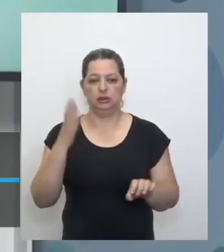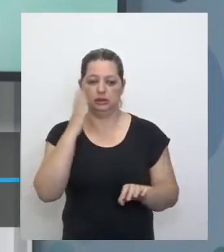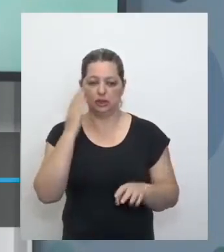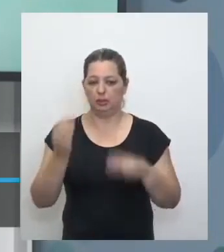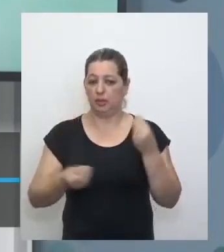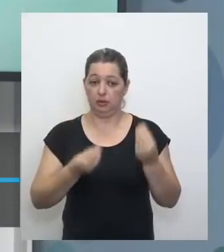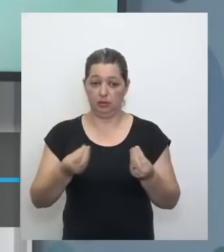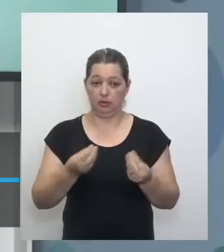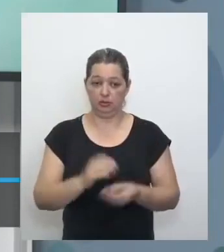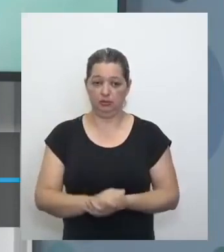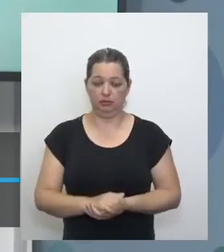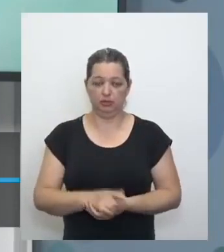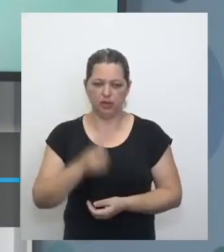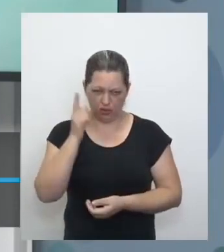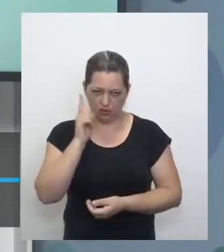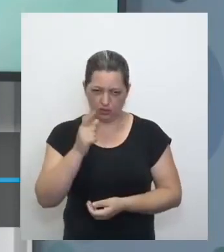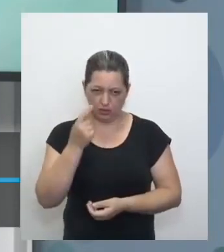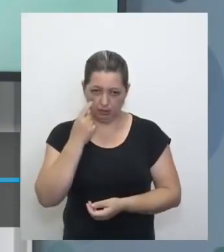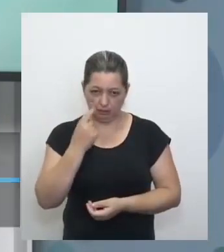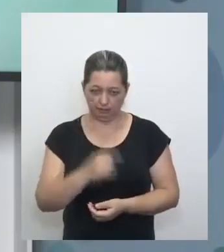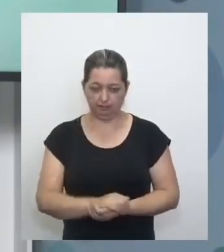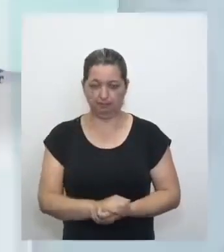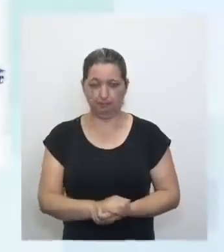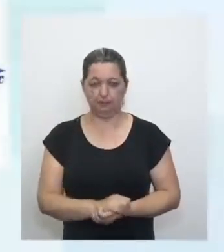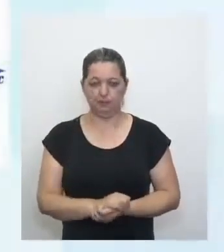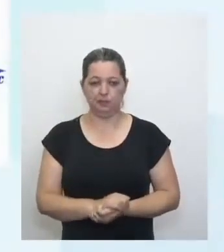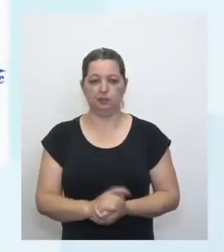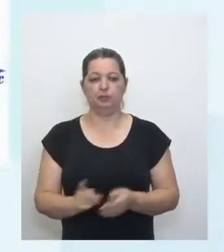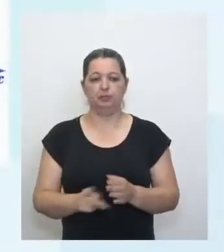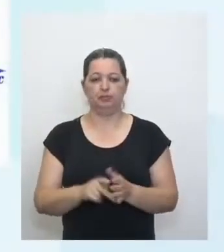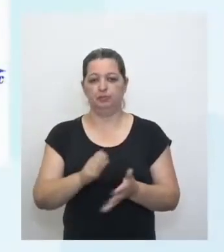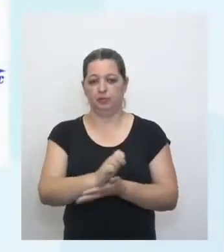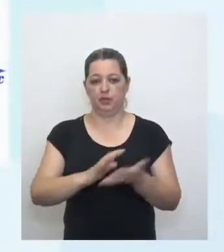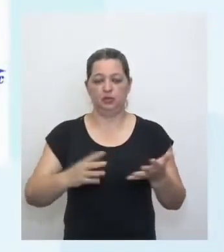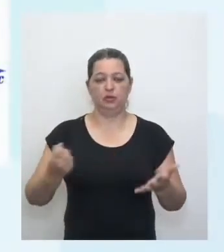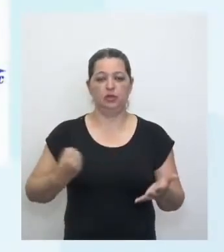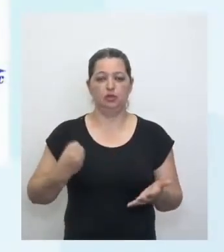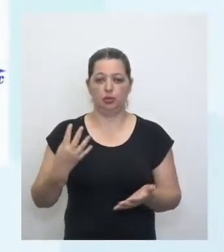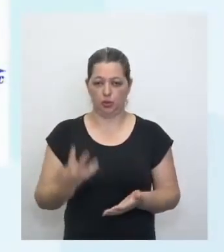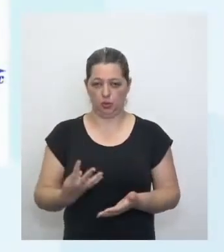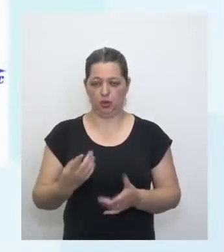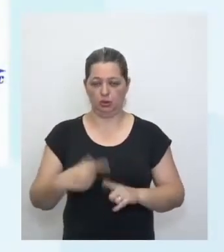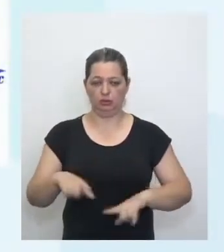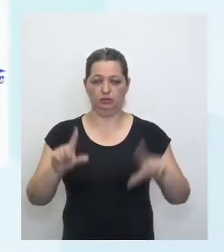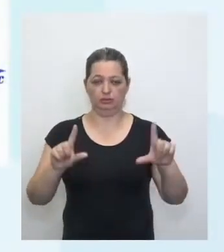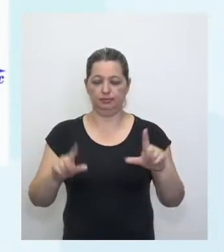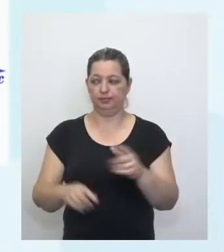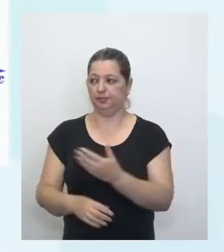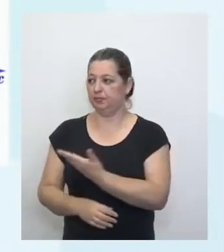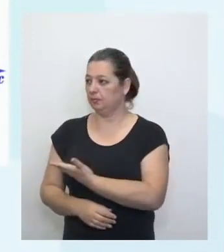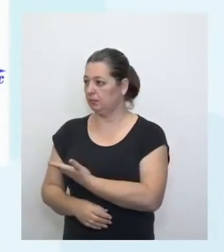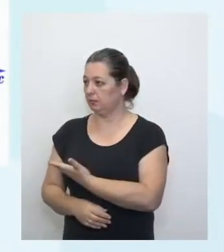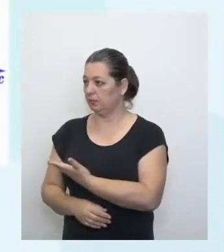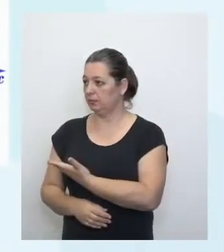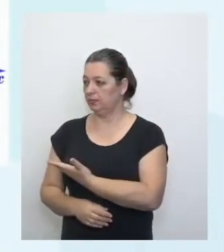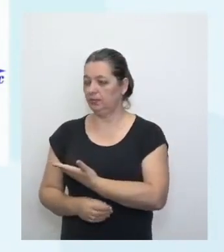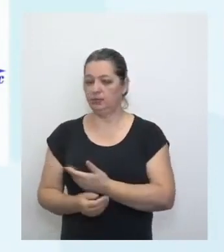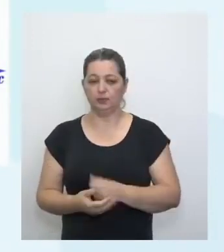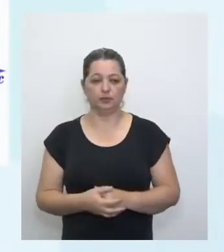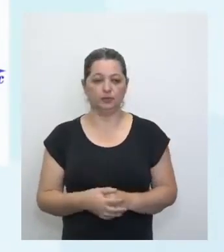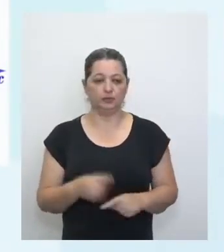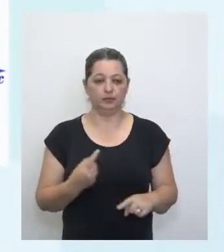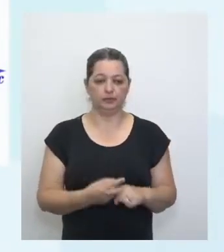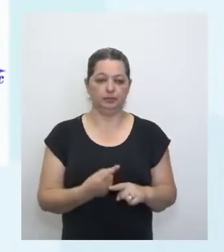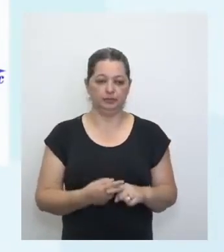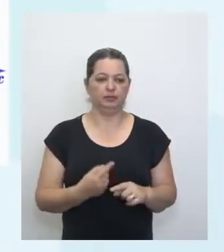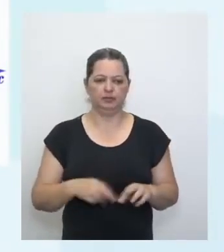quê. Vamos ver se vocês conseguem? Então, vamos lá, ó. Atividade 4 na tela para vocês. A gente tem aí 3 gráficos diferentes dos que